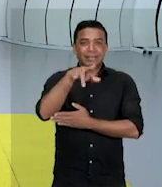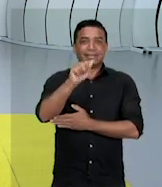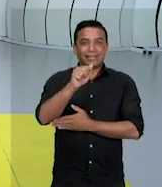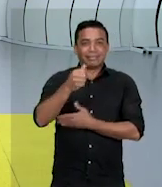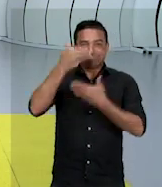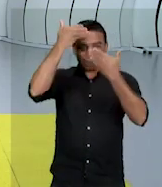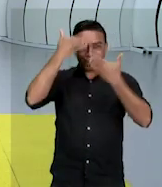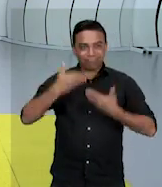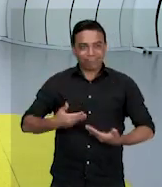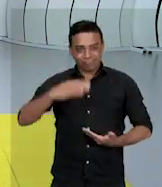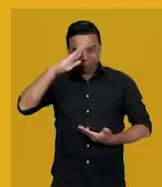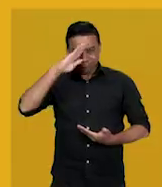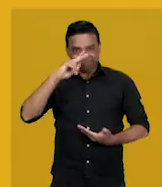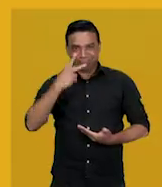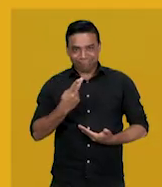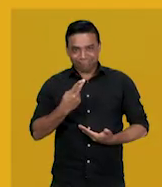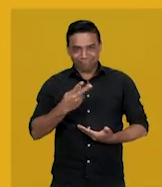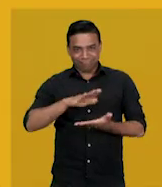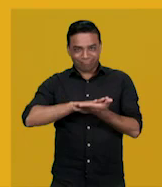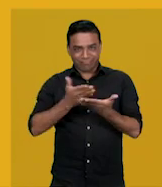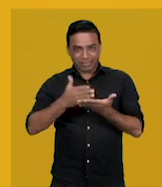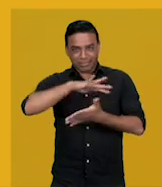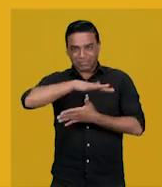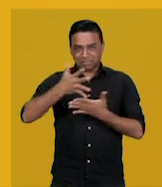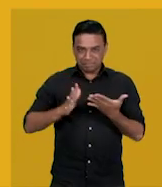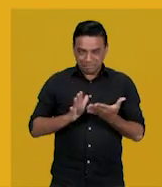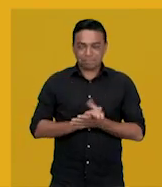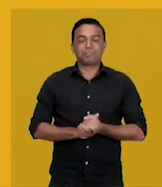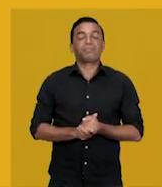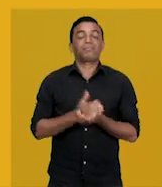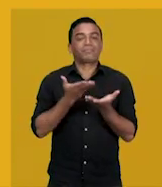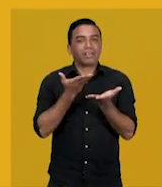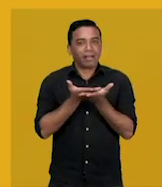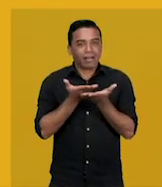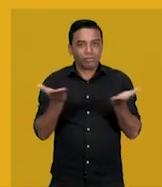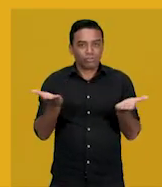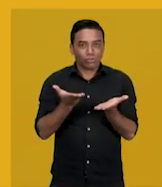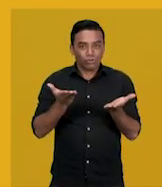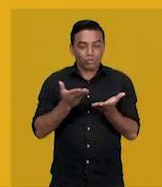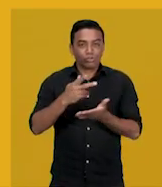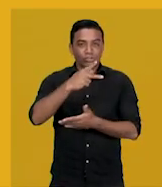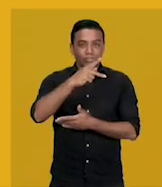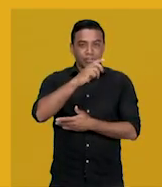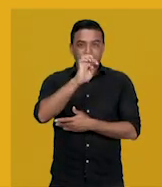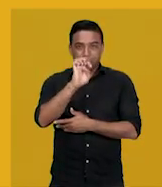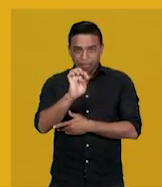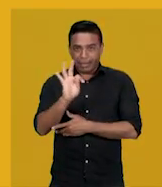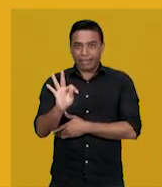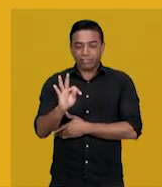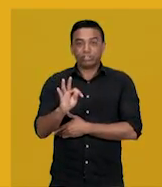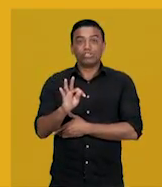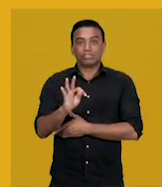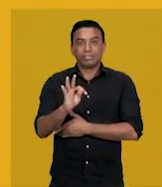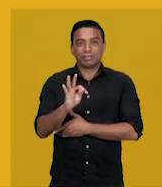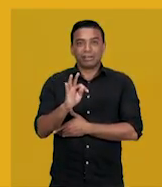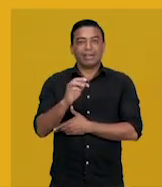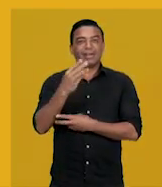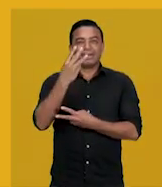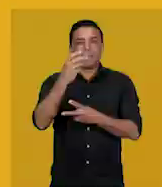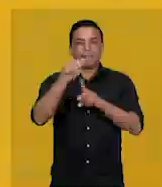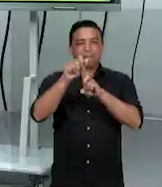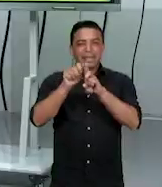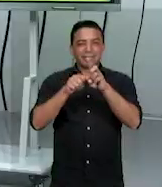o Hermes e a aula de hoje está no PET do 3º bimestre, semana